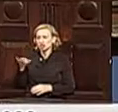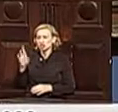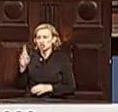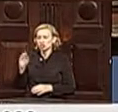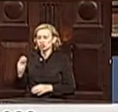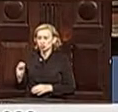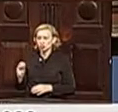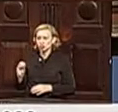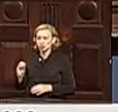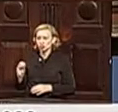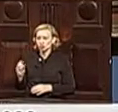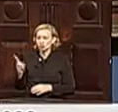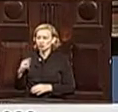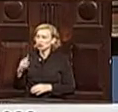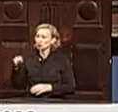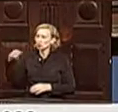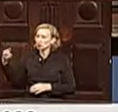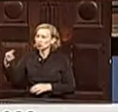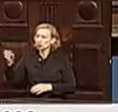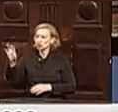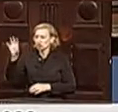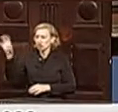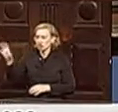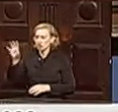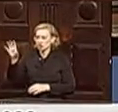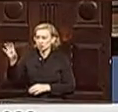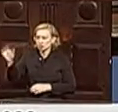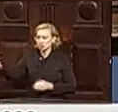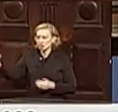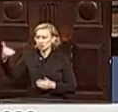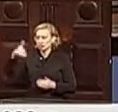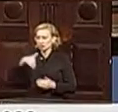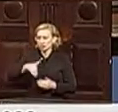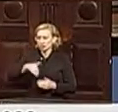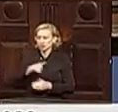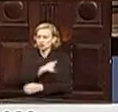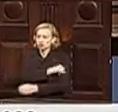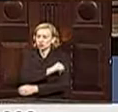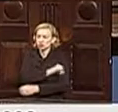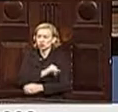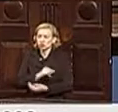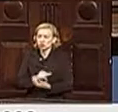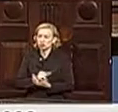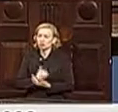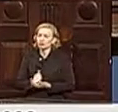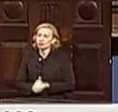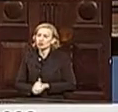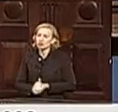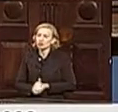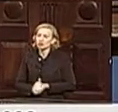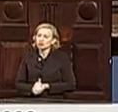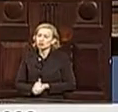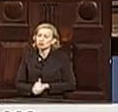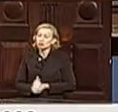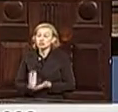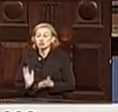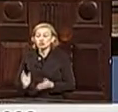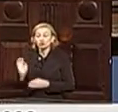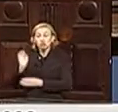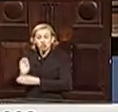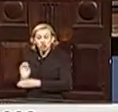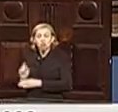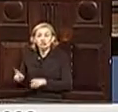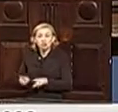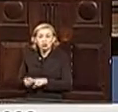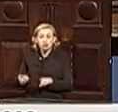pela fronteira de outros estados. Veio contrabandeado. Então o Estado também